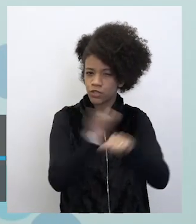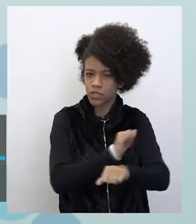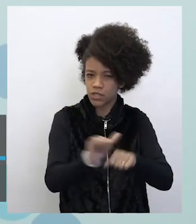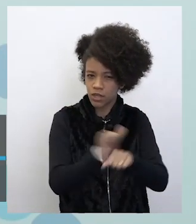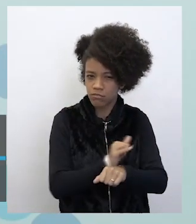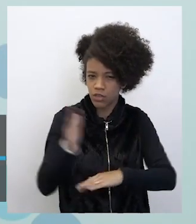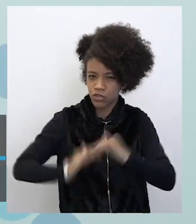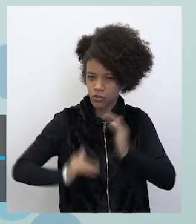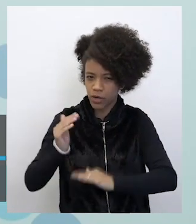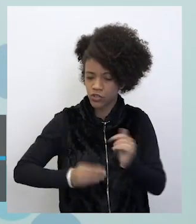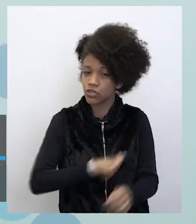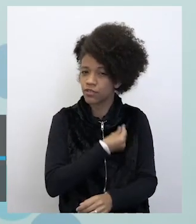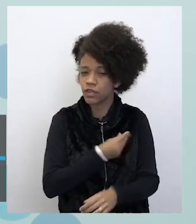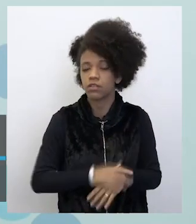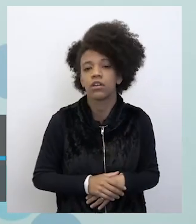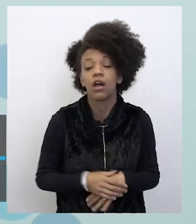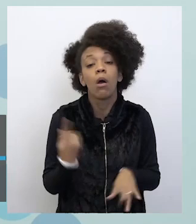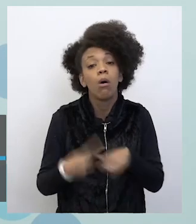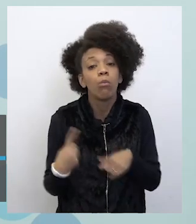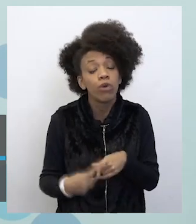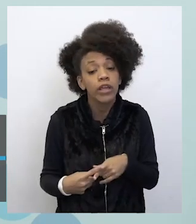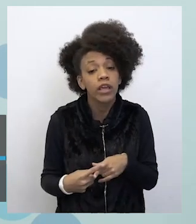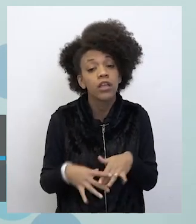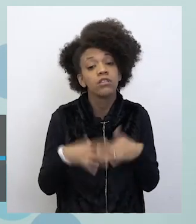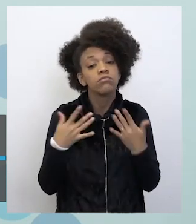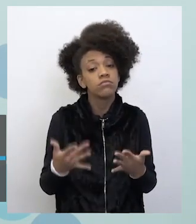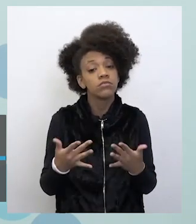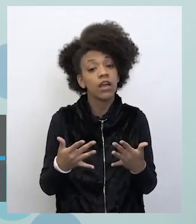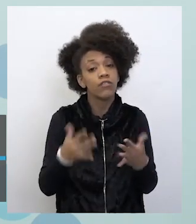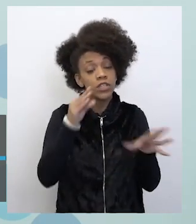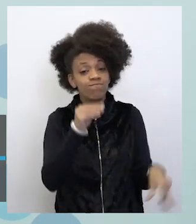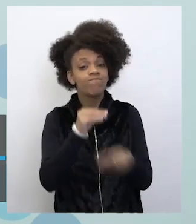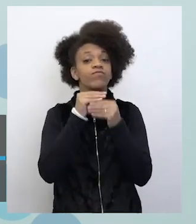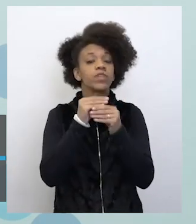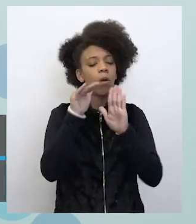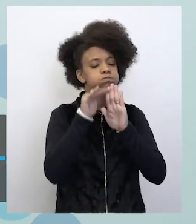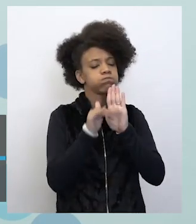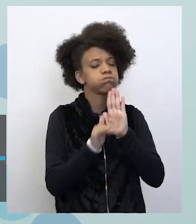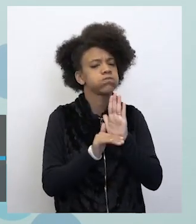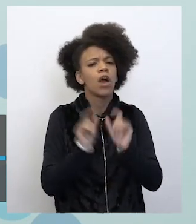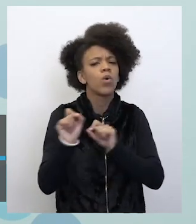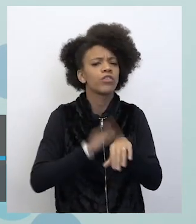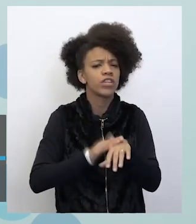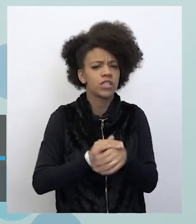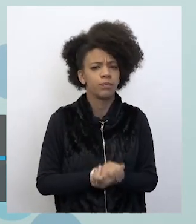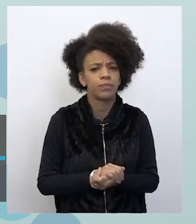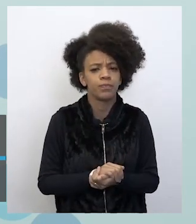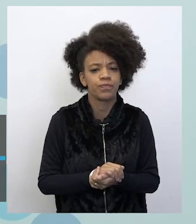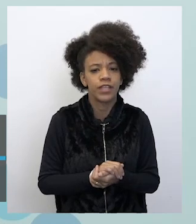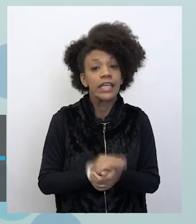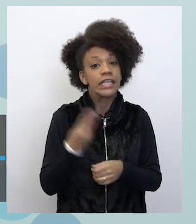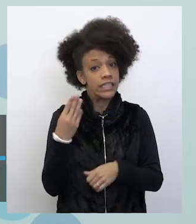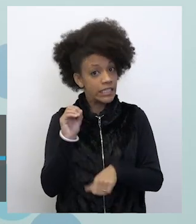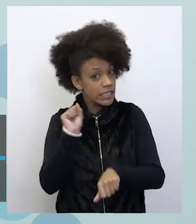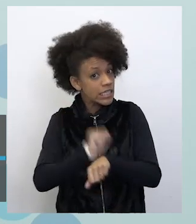deixou o espaço? Porque a gente ainda vai inserir os degraus intermediários. Então, o que eu vou fazer? Eu vou dar 30